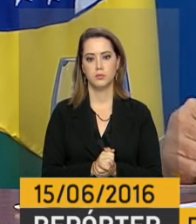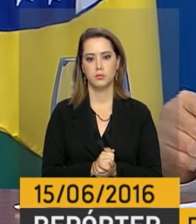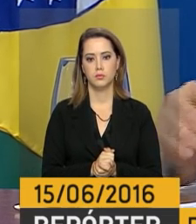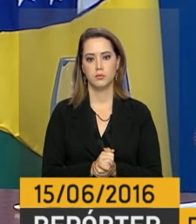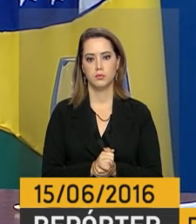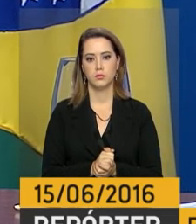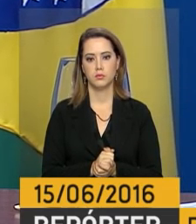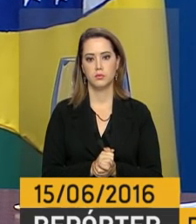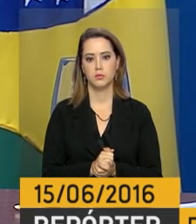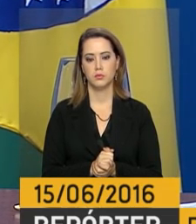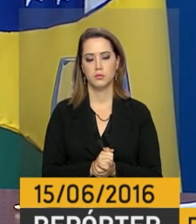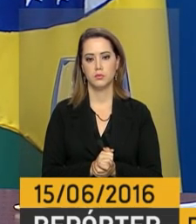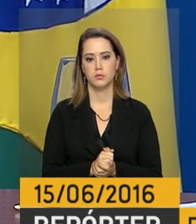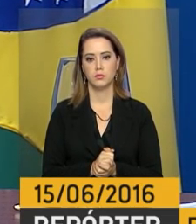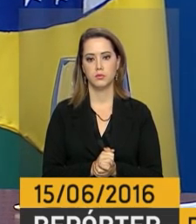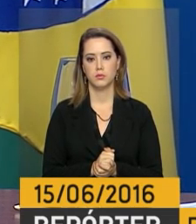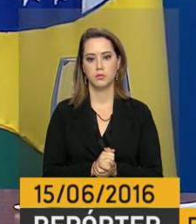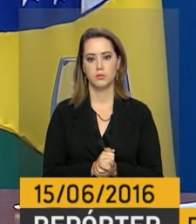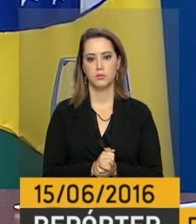Qual é o artigo?